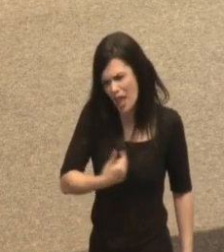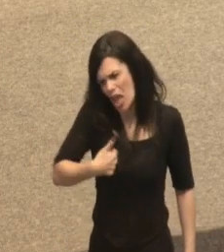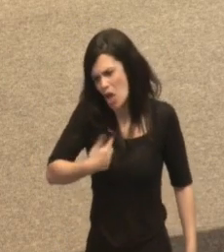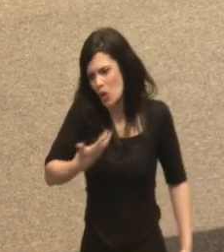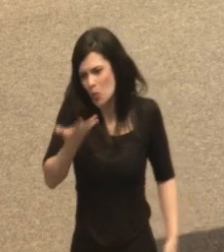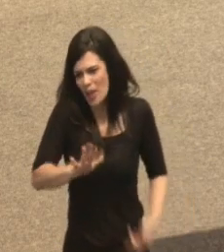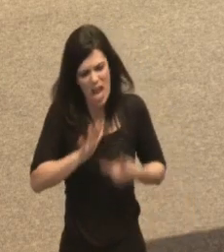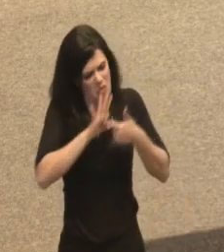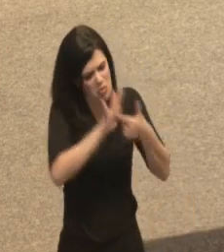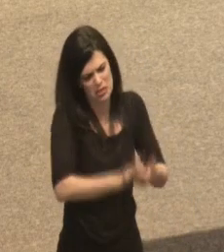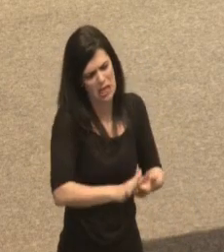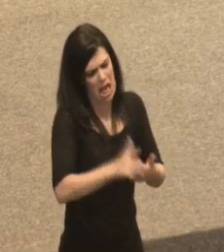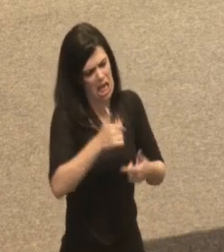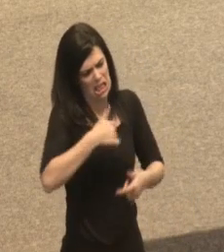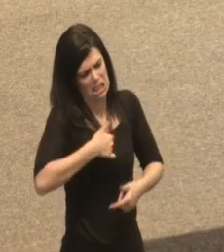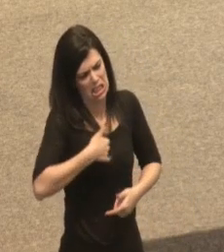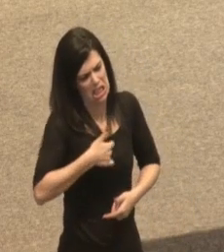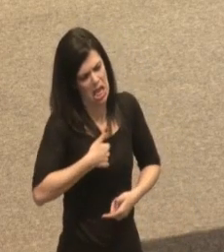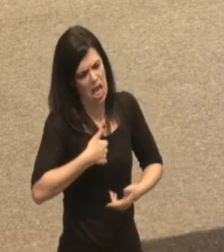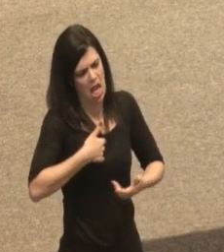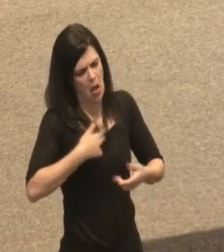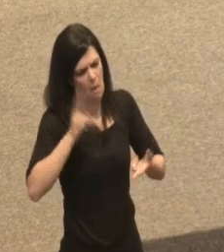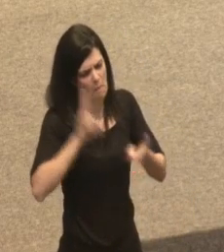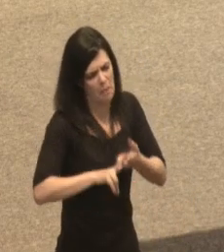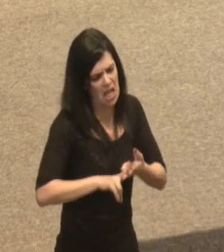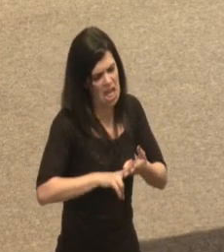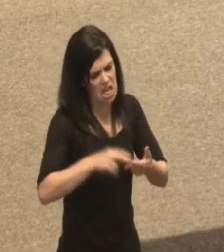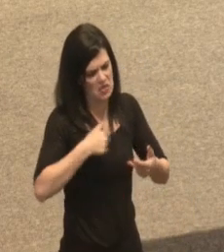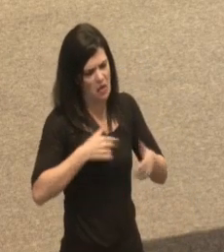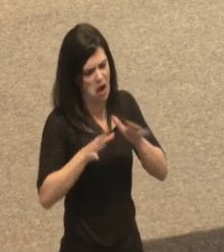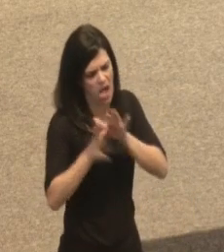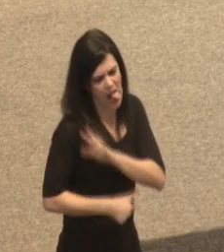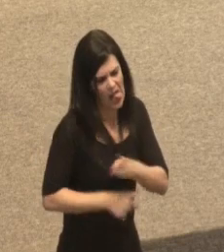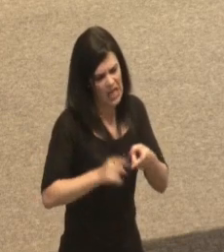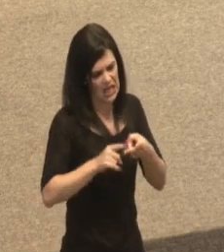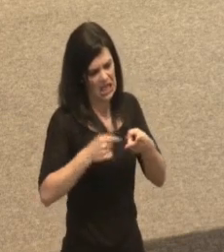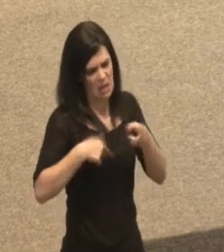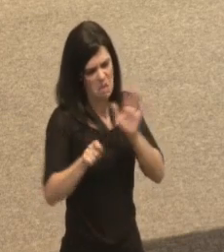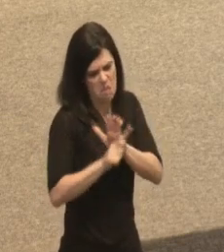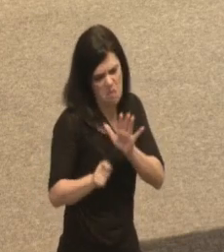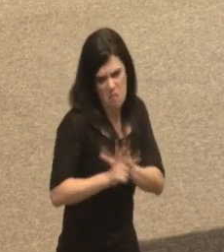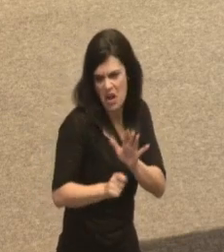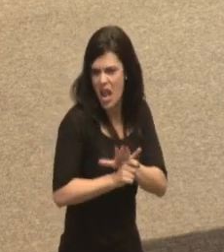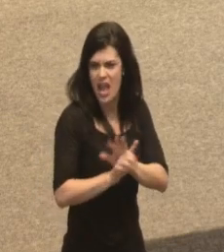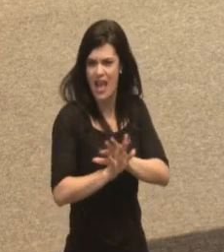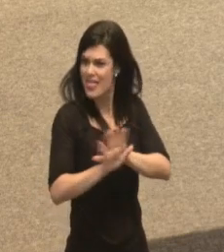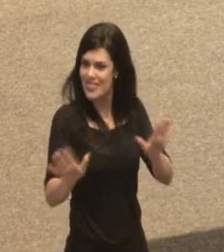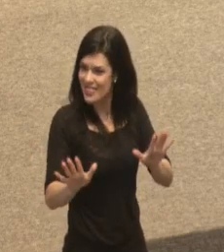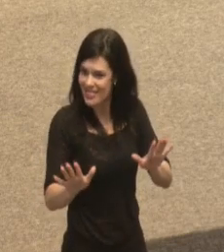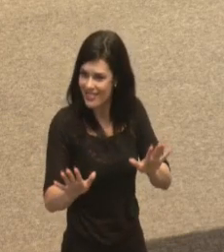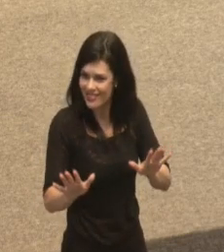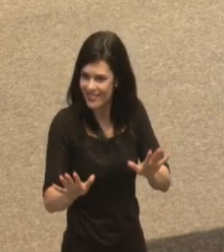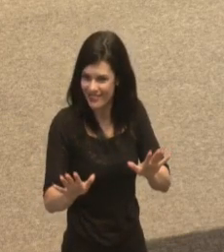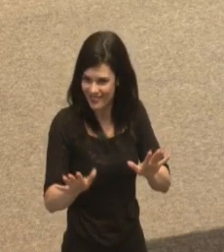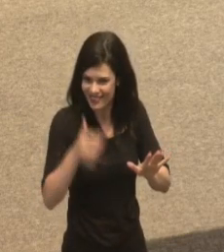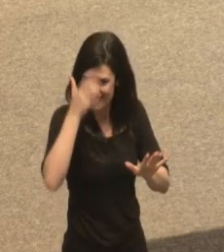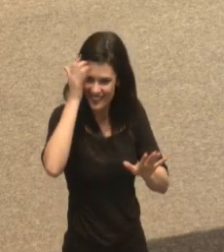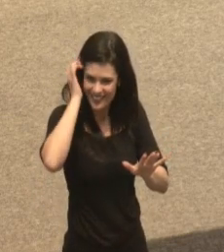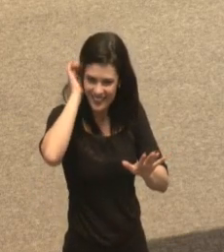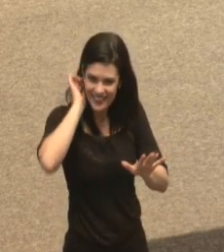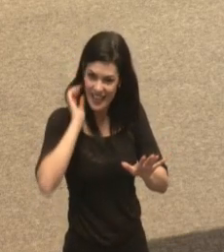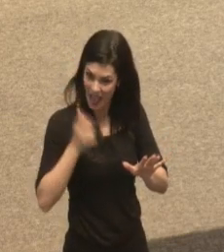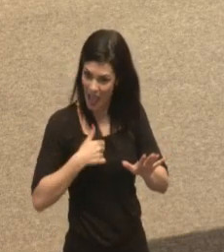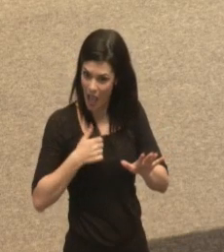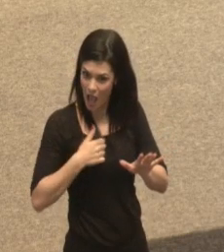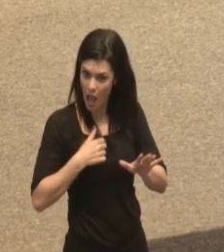presidiário, que eu fui um homem procurado pela polícia, que eu fui um homem capturado e que tinha um prêmio, lá no cartaz tinha um valor